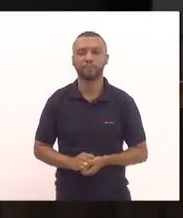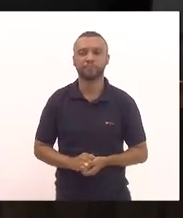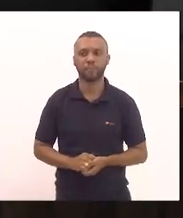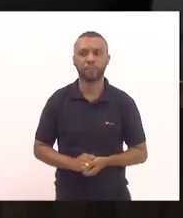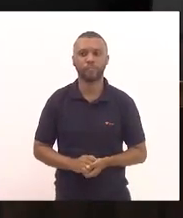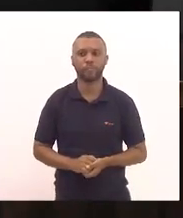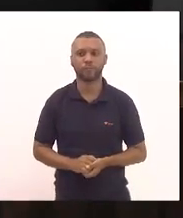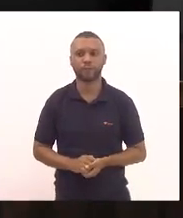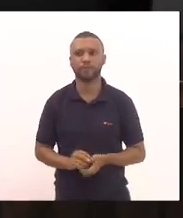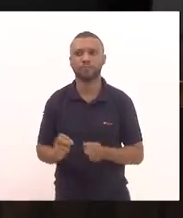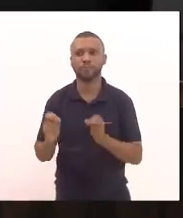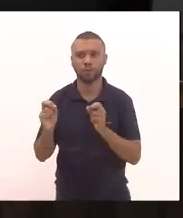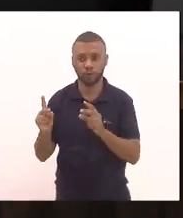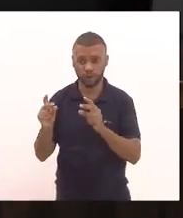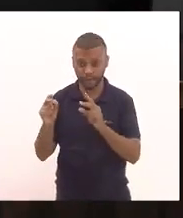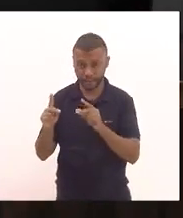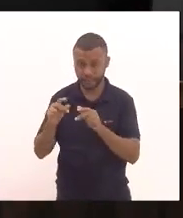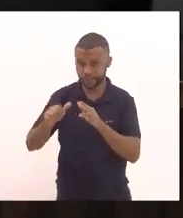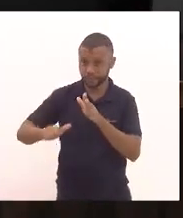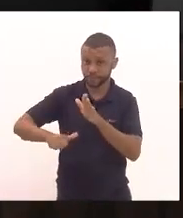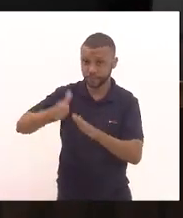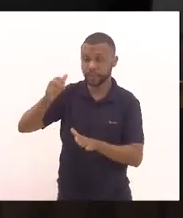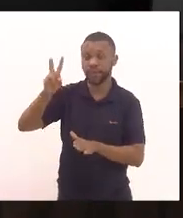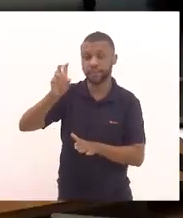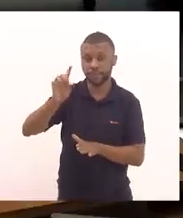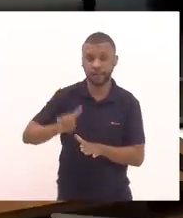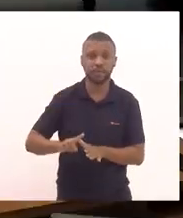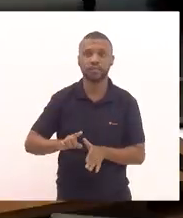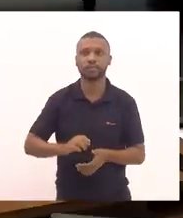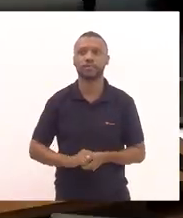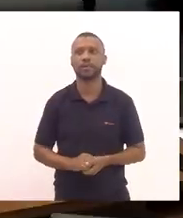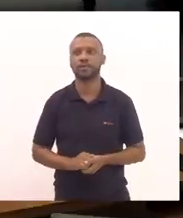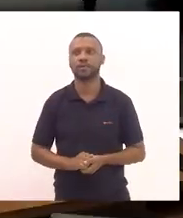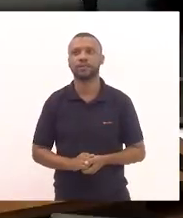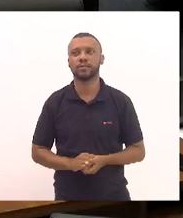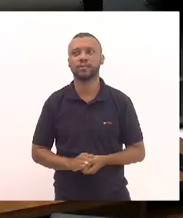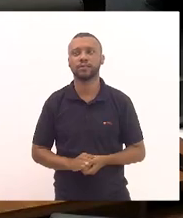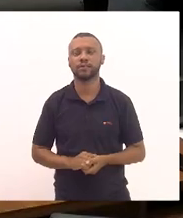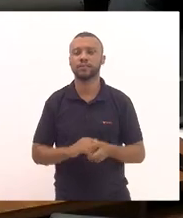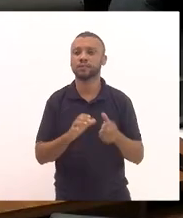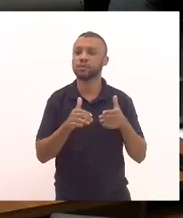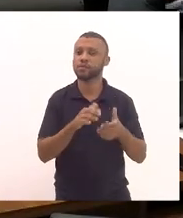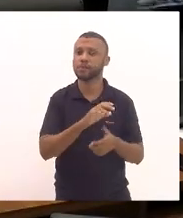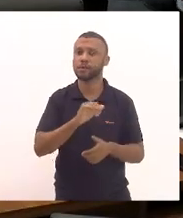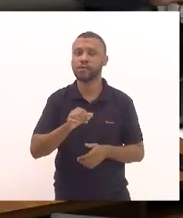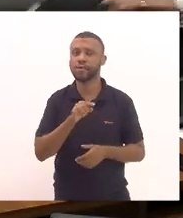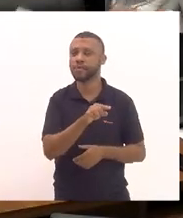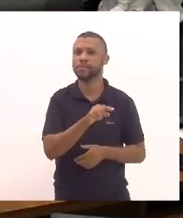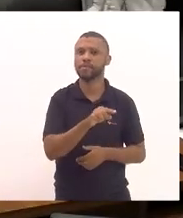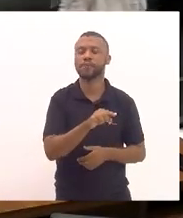Ok. É a primeira vez. Pela Comissão de Constituição e Justiça, deputado...